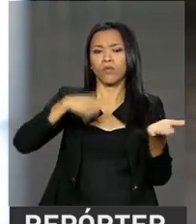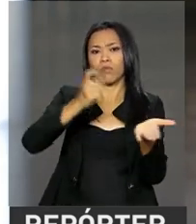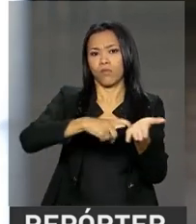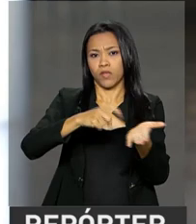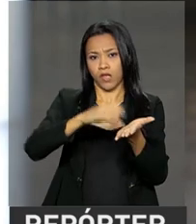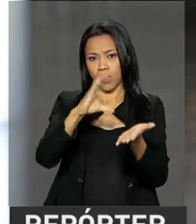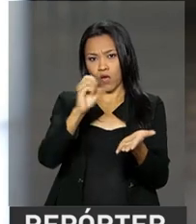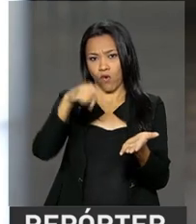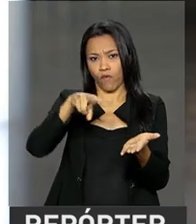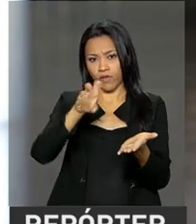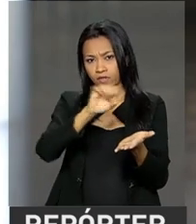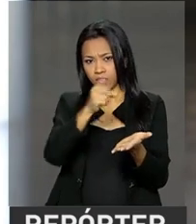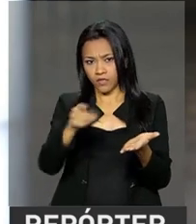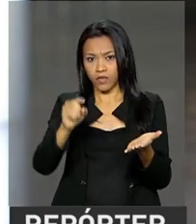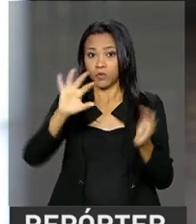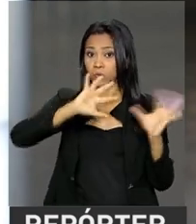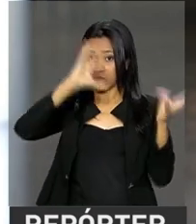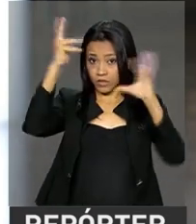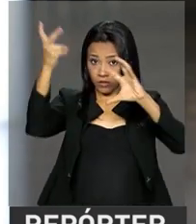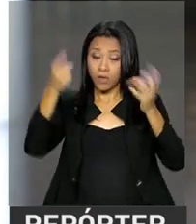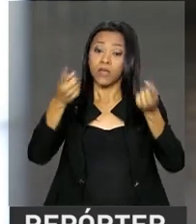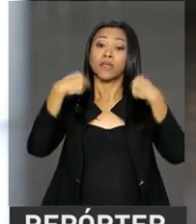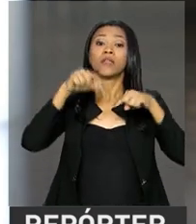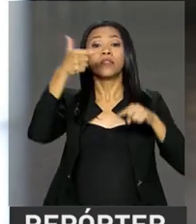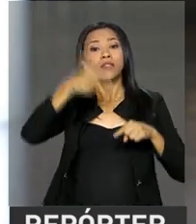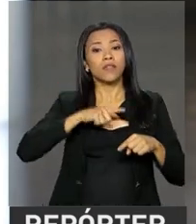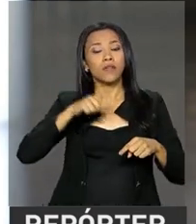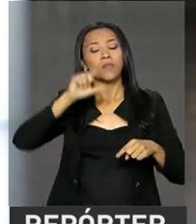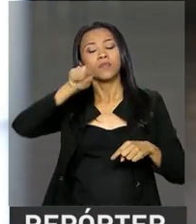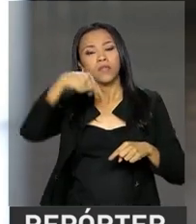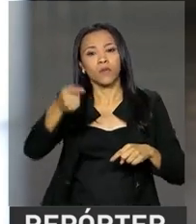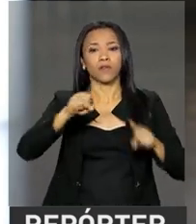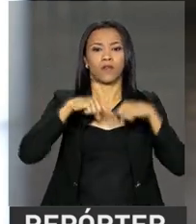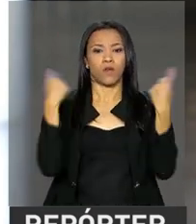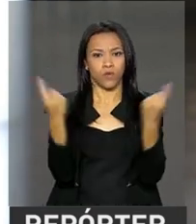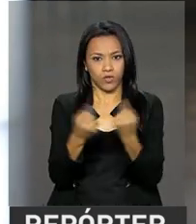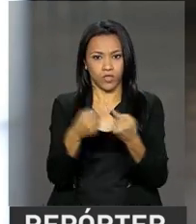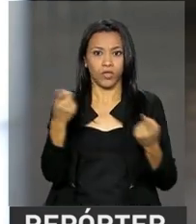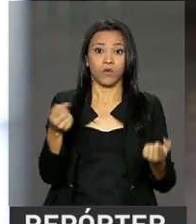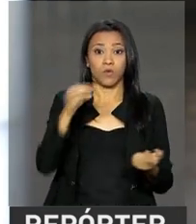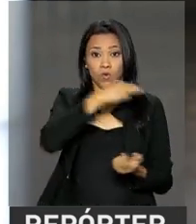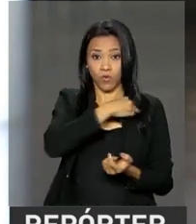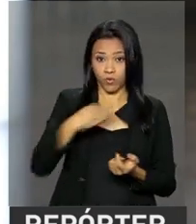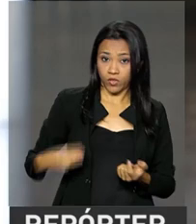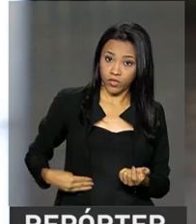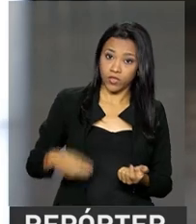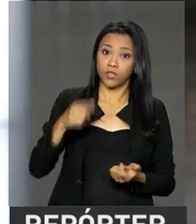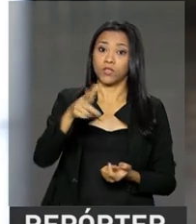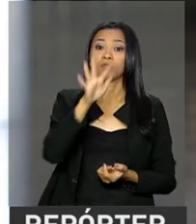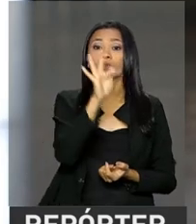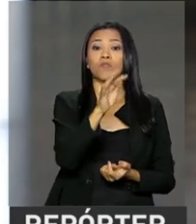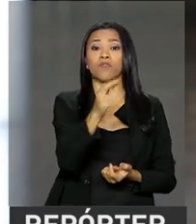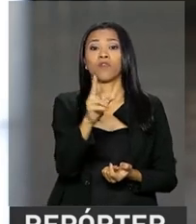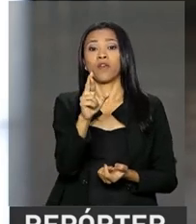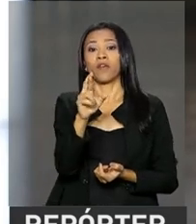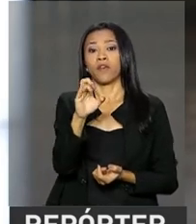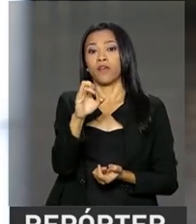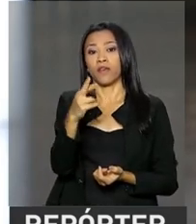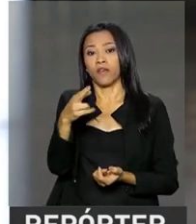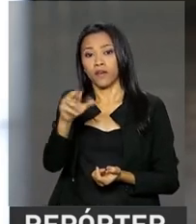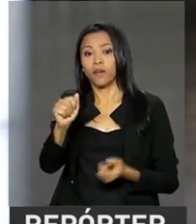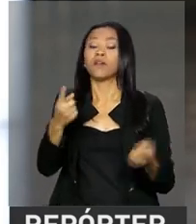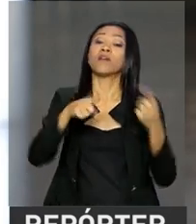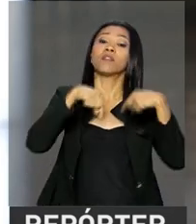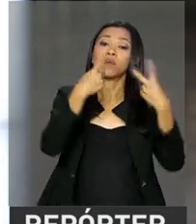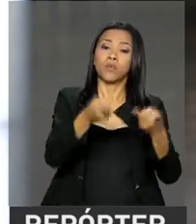92. Depois, Michel Temer se reúne com o ministro das relações exteriores, Aluísio Nunes Ferreira, e em seguida com